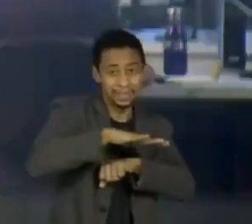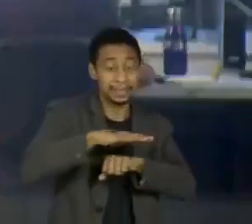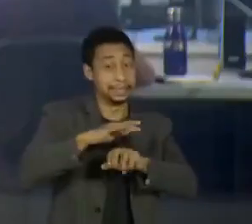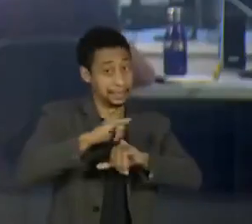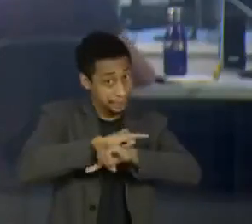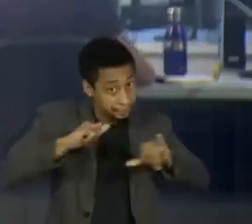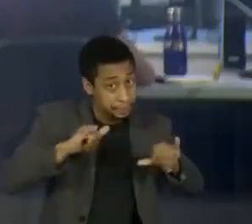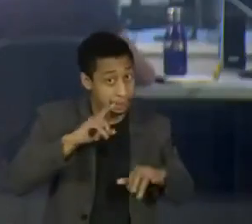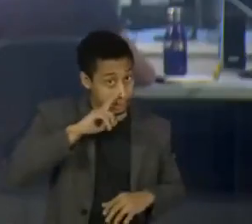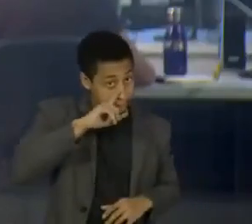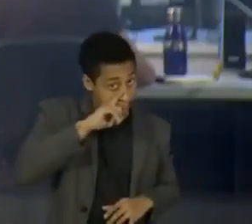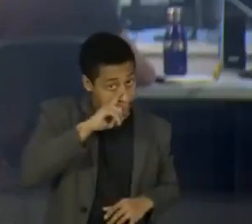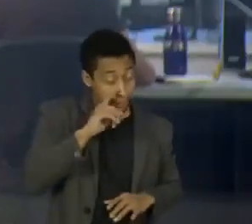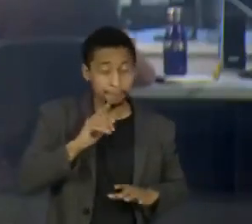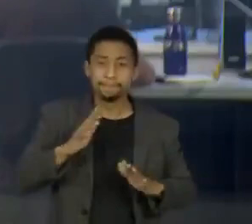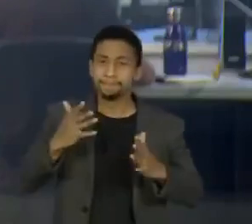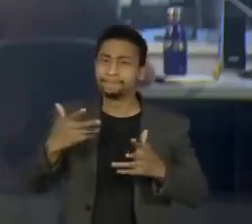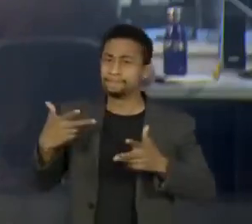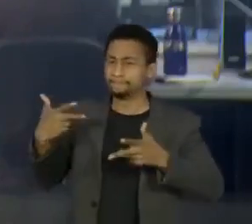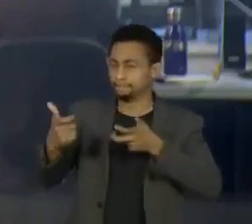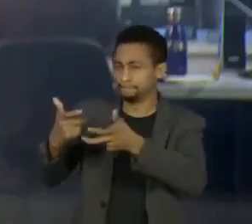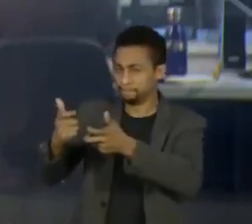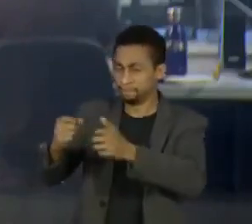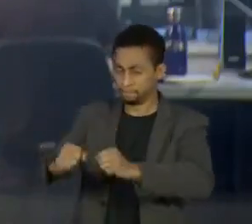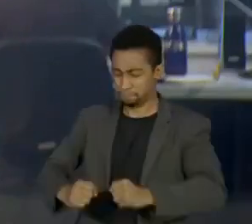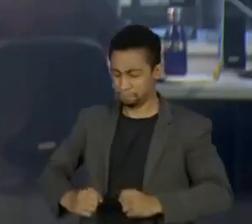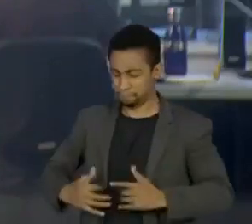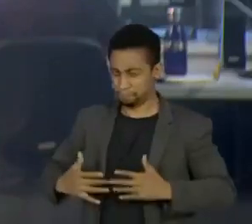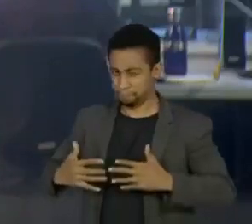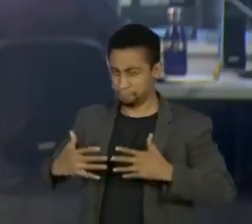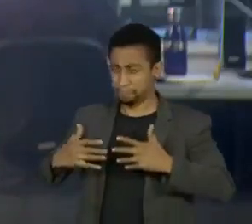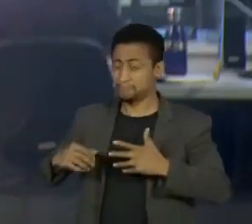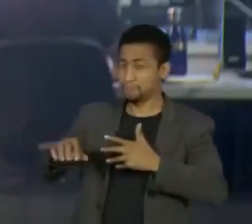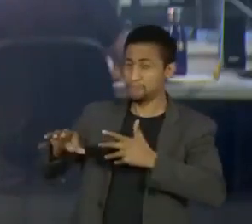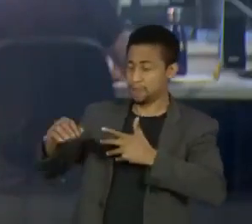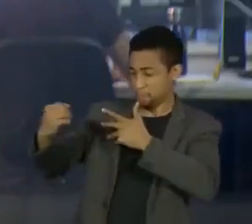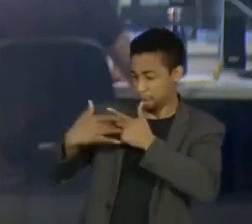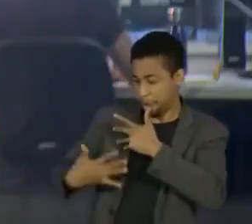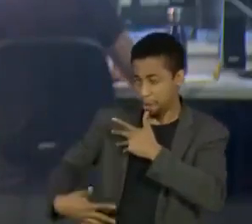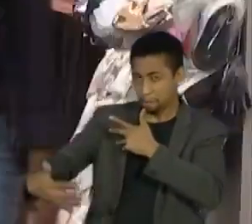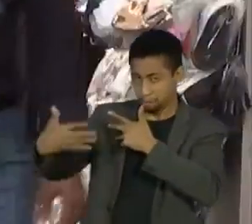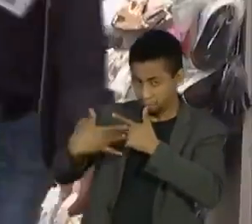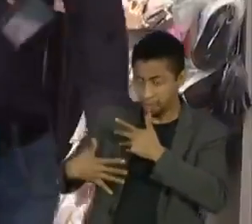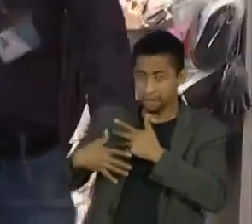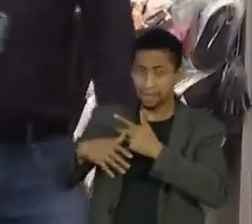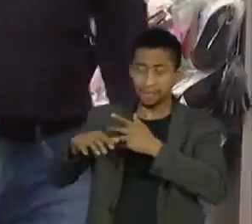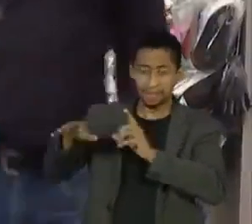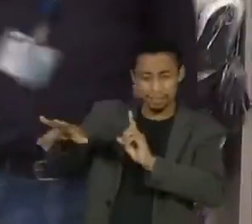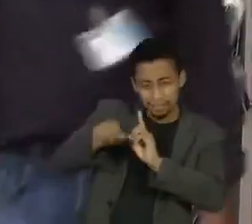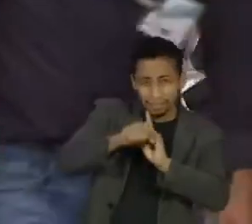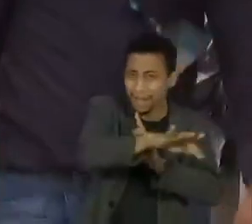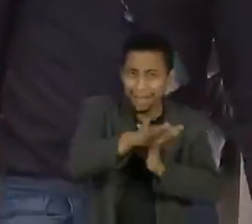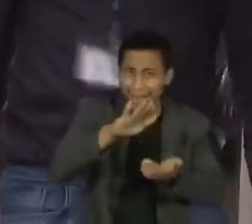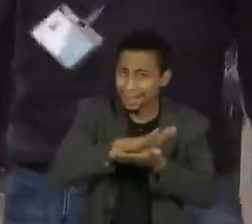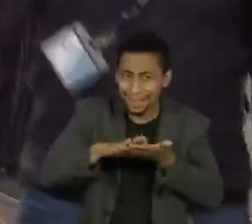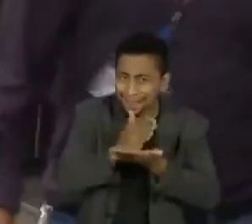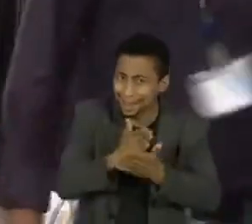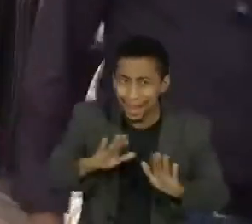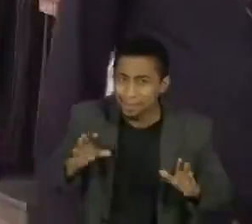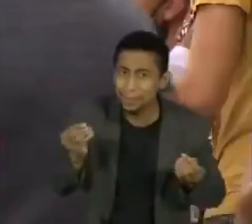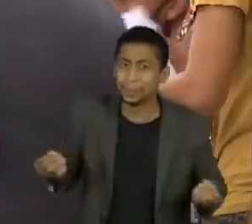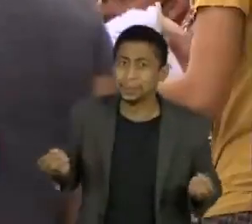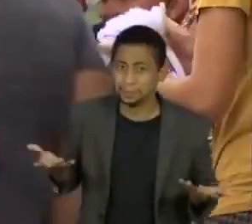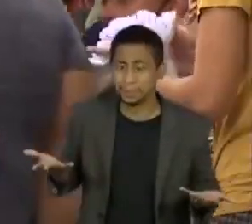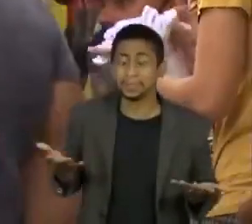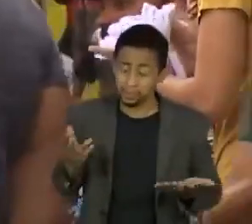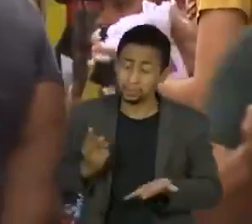alerta. A imunização não deve ser capaz de impedir a transmissão do vírus. Com certeza você se